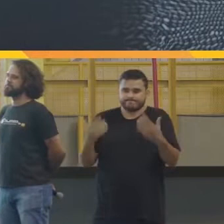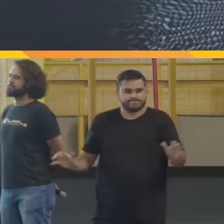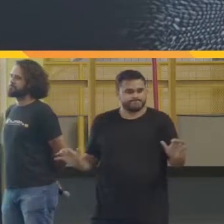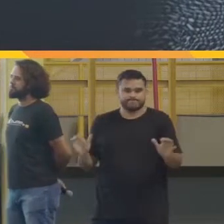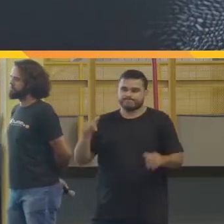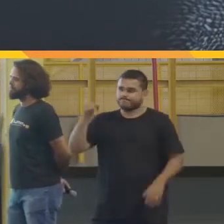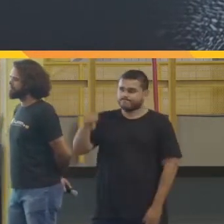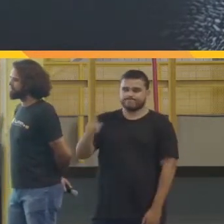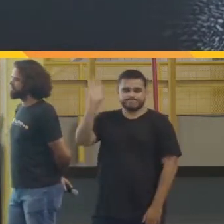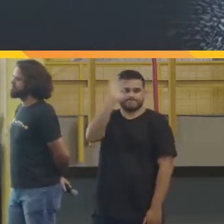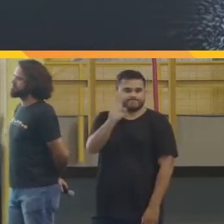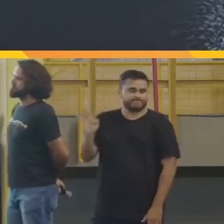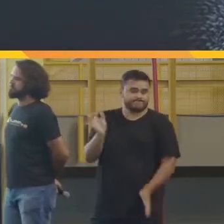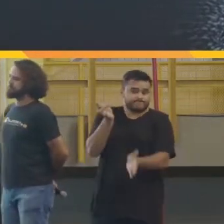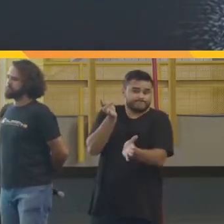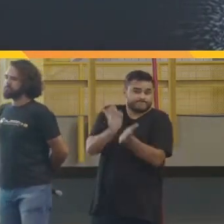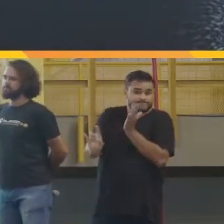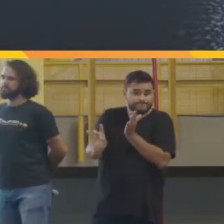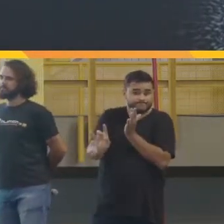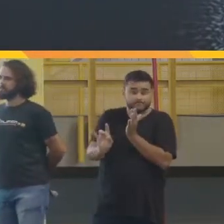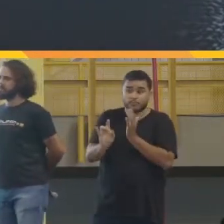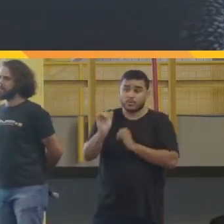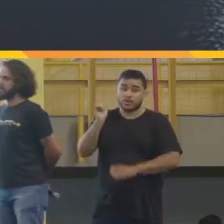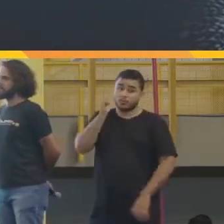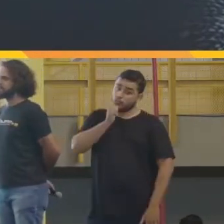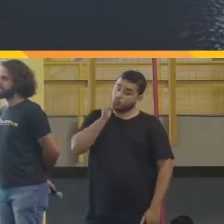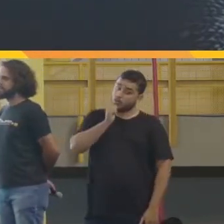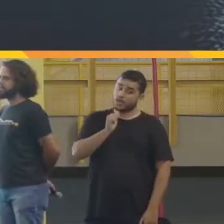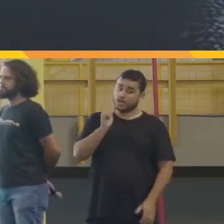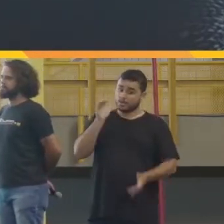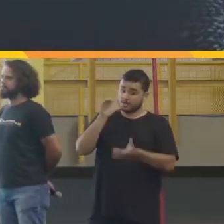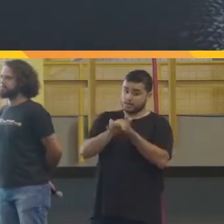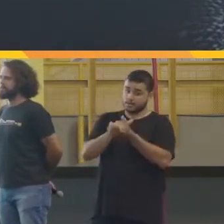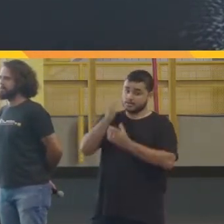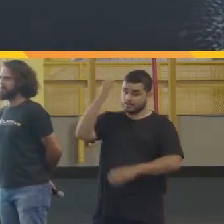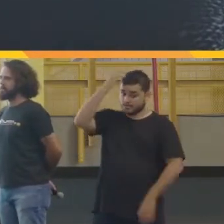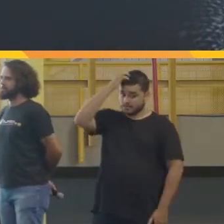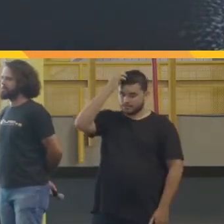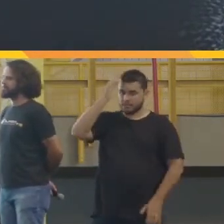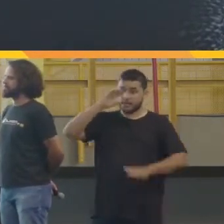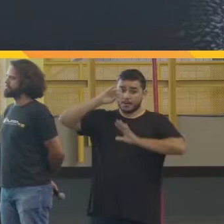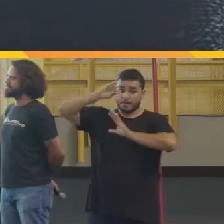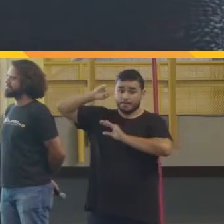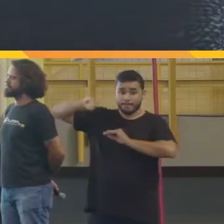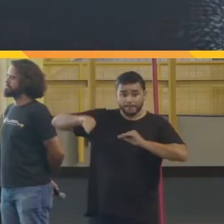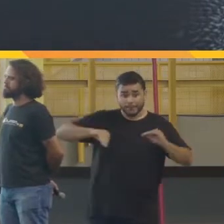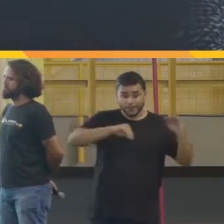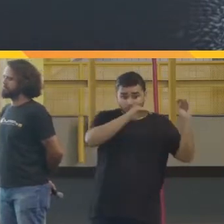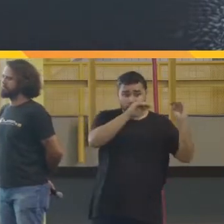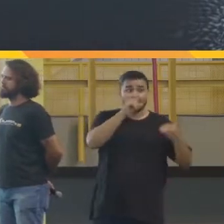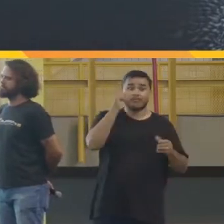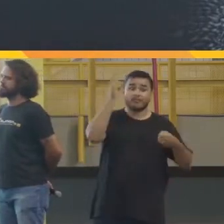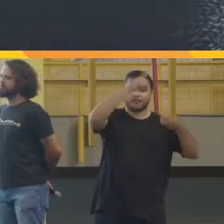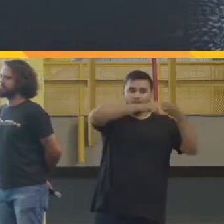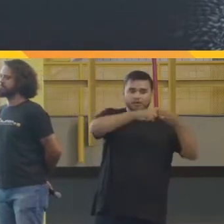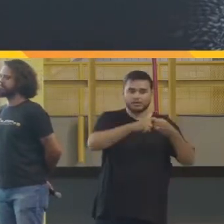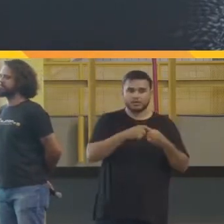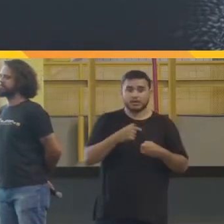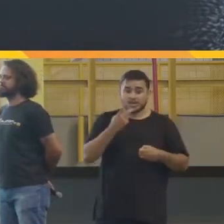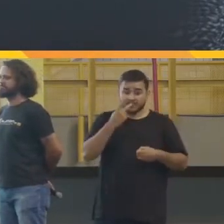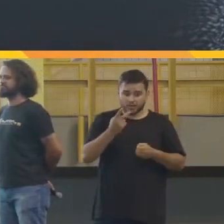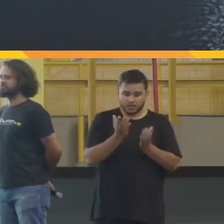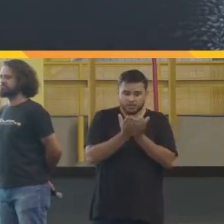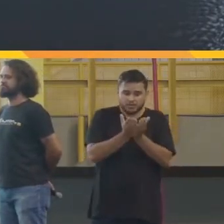Brasil. Quando ela foi embora daqui, dizem que quando ela subiu no navio, ela tirou os tamancos